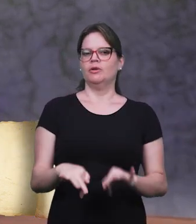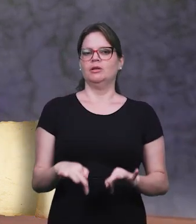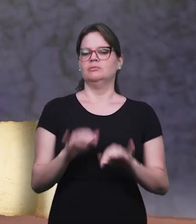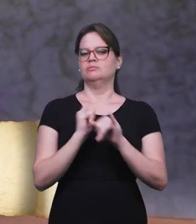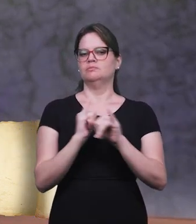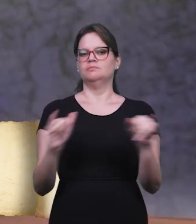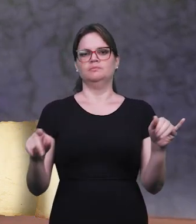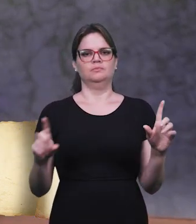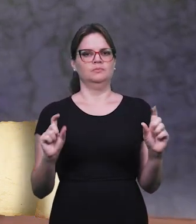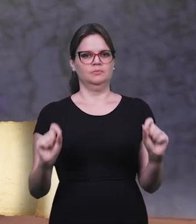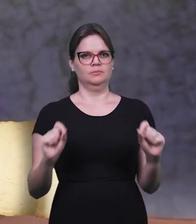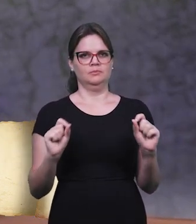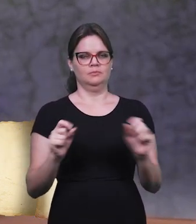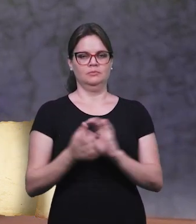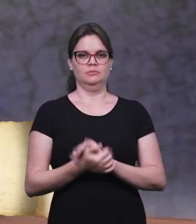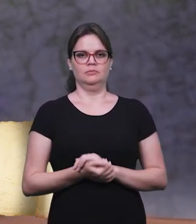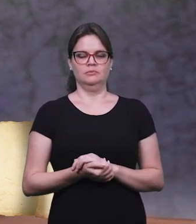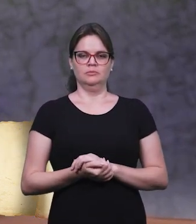seguinte: